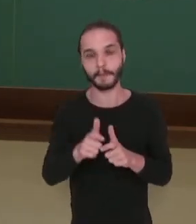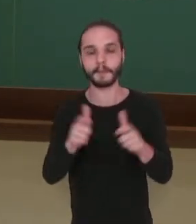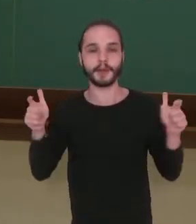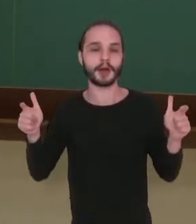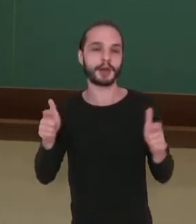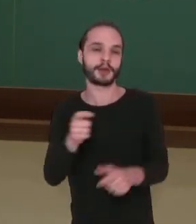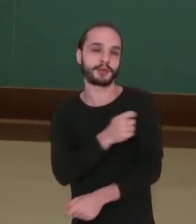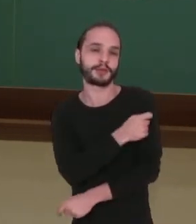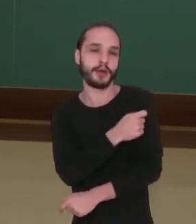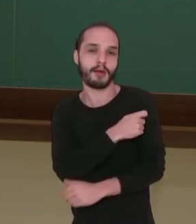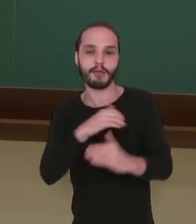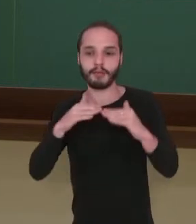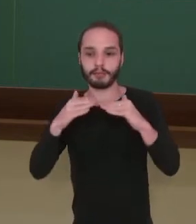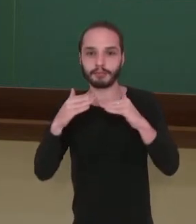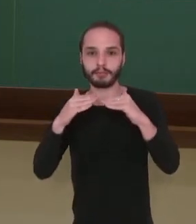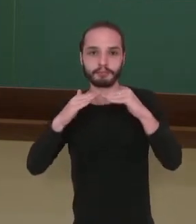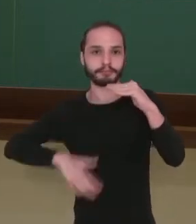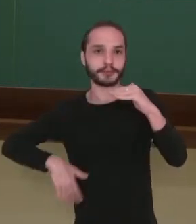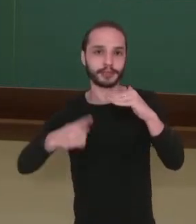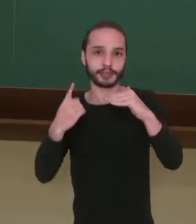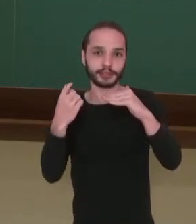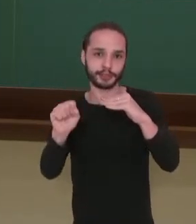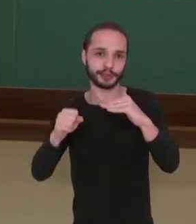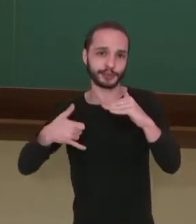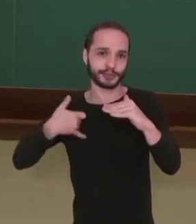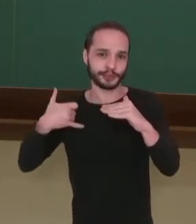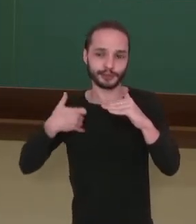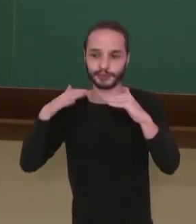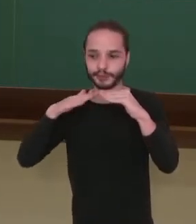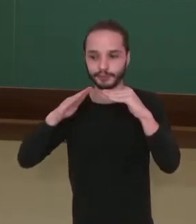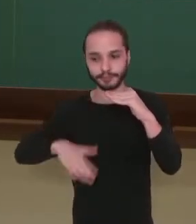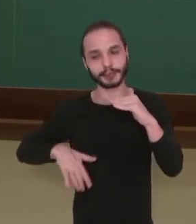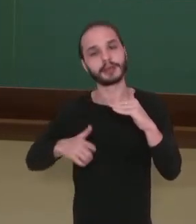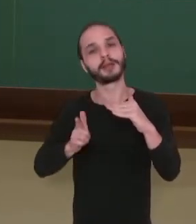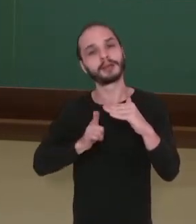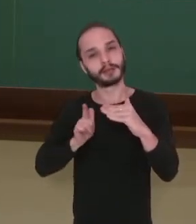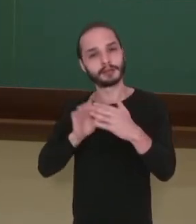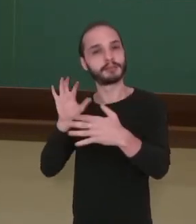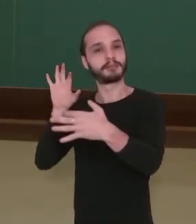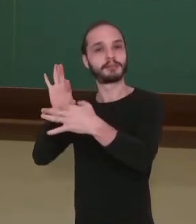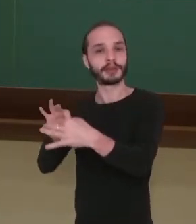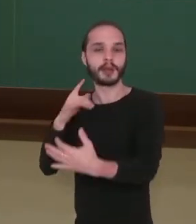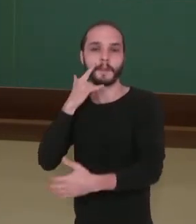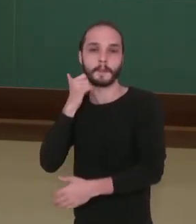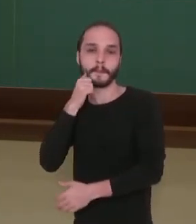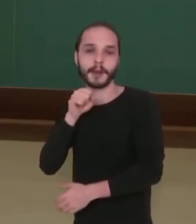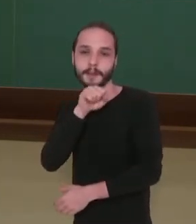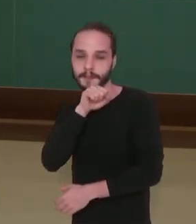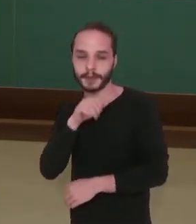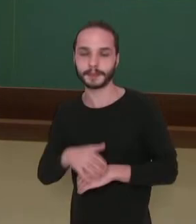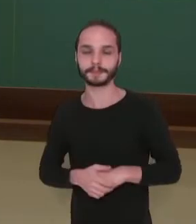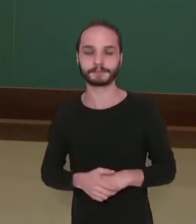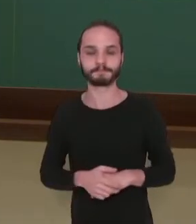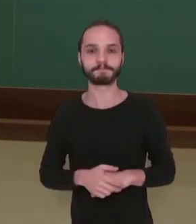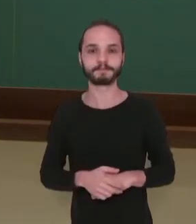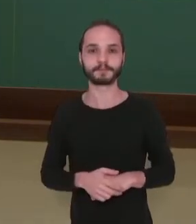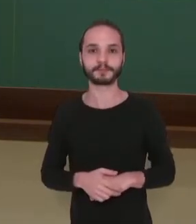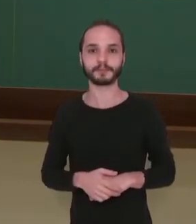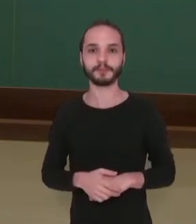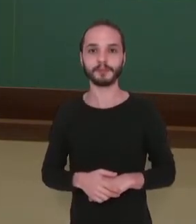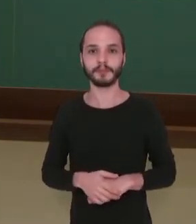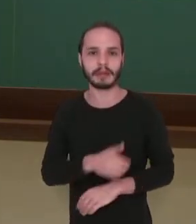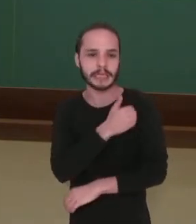não têm a devida autorização, eles são dependentes legais ainda de seus responsáveis. Discriminar,